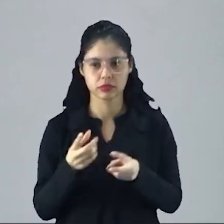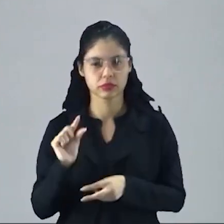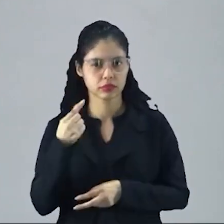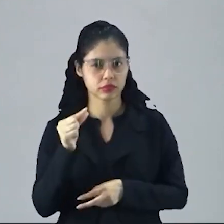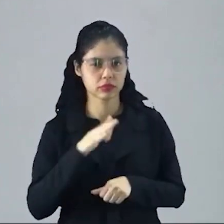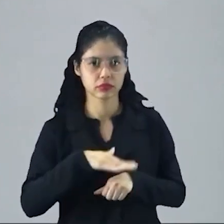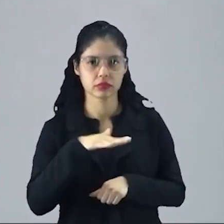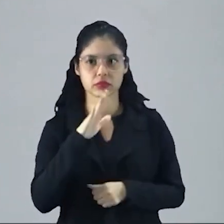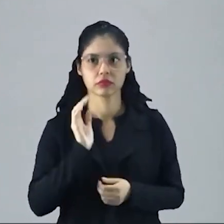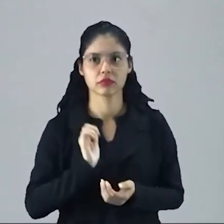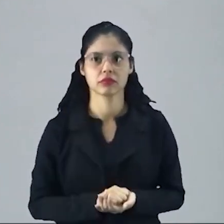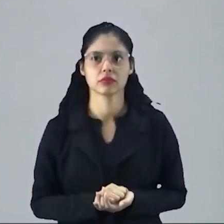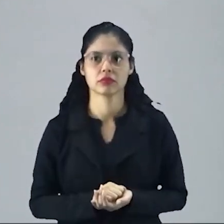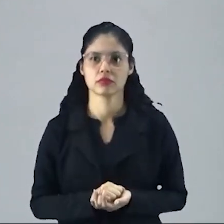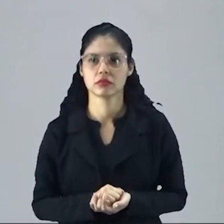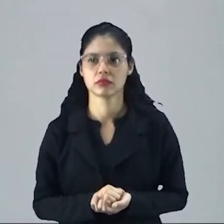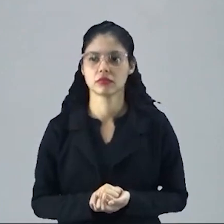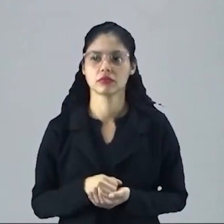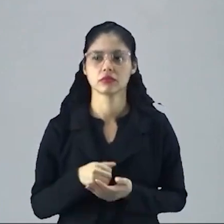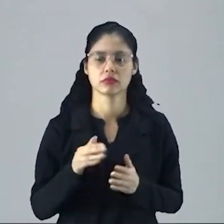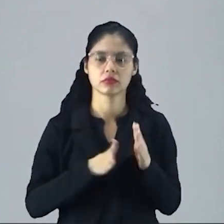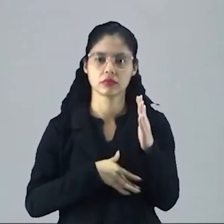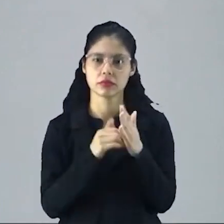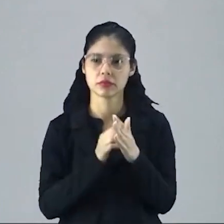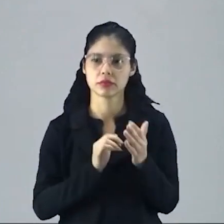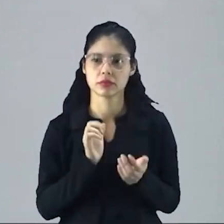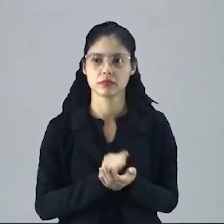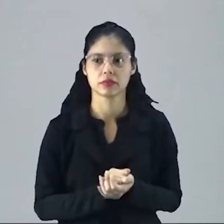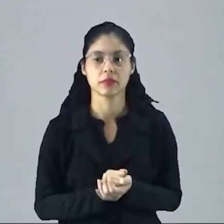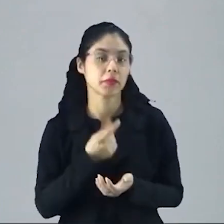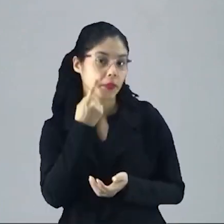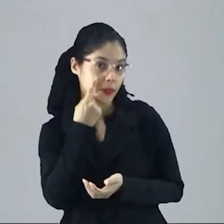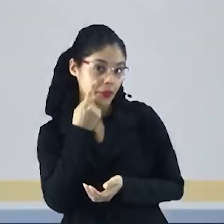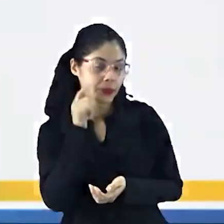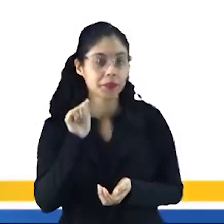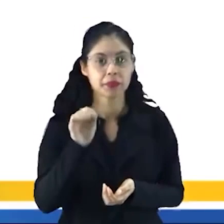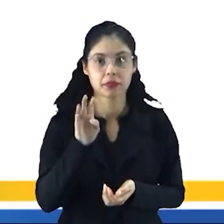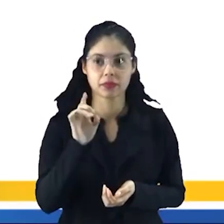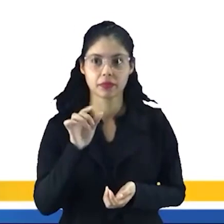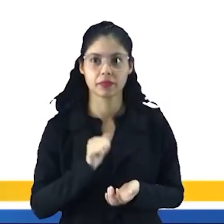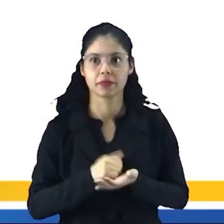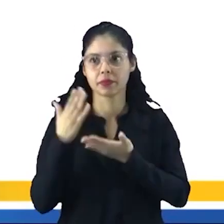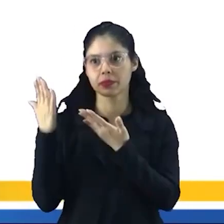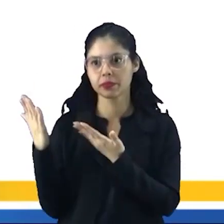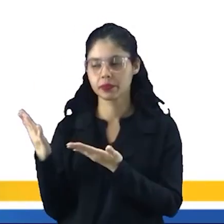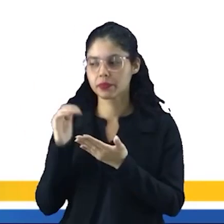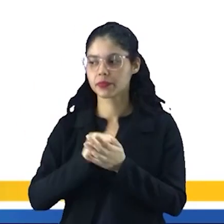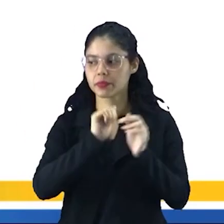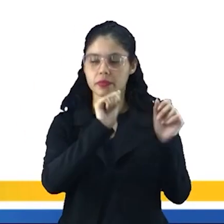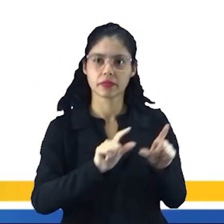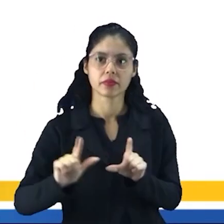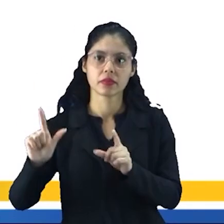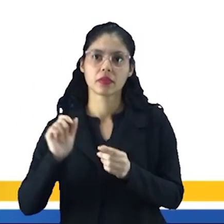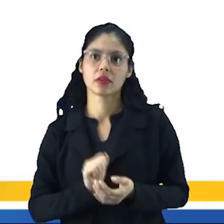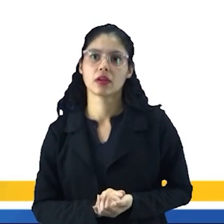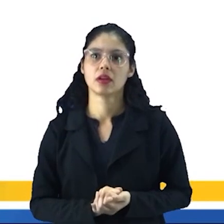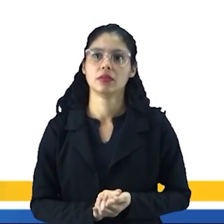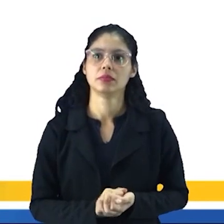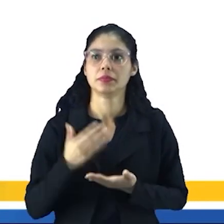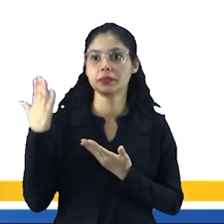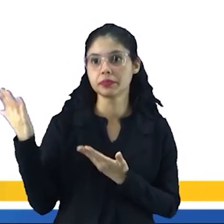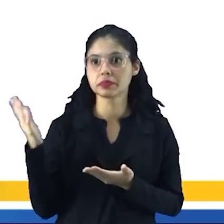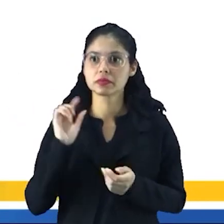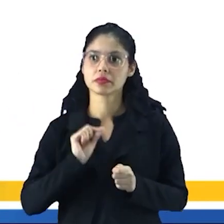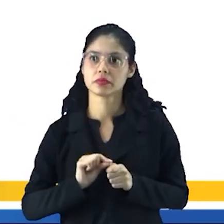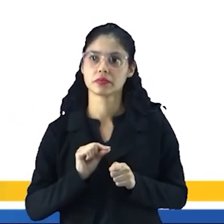um pouquinho mais sobre essa questão da obra Bapuru, tá? Vamos lá? No slide eu digo assim: